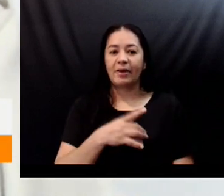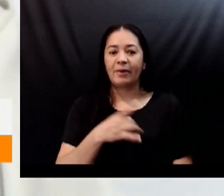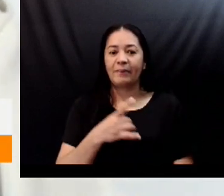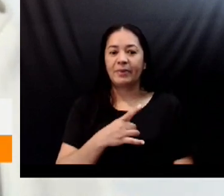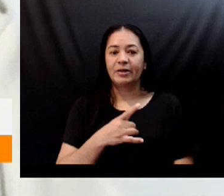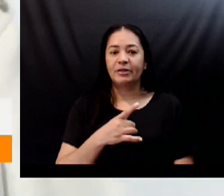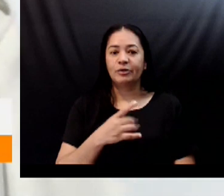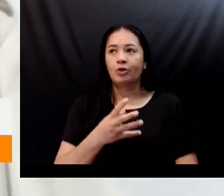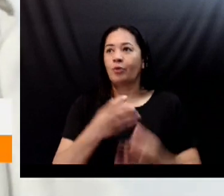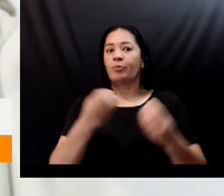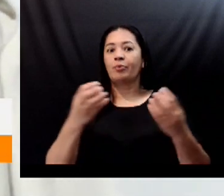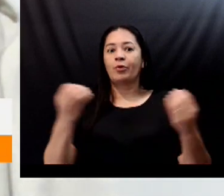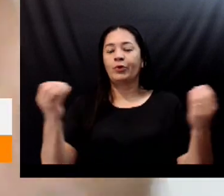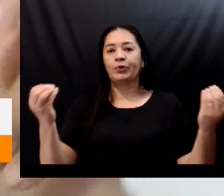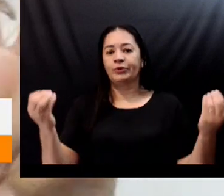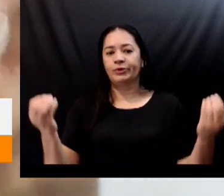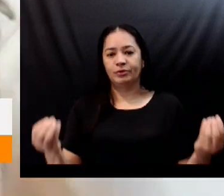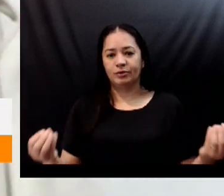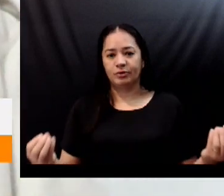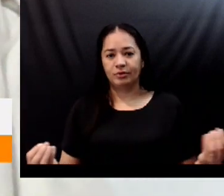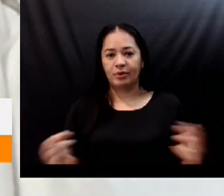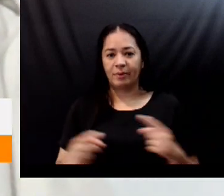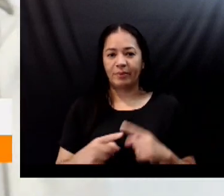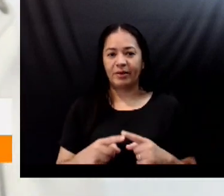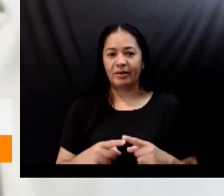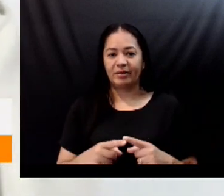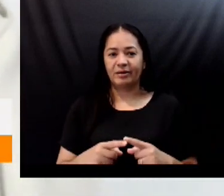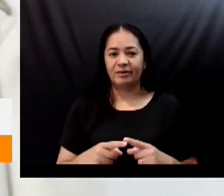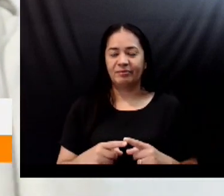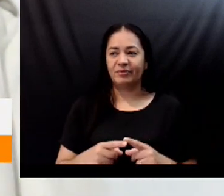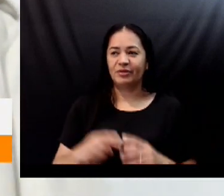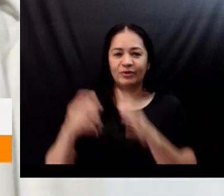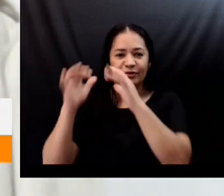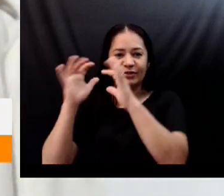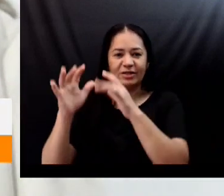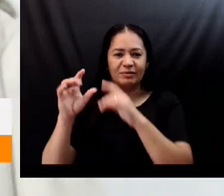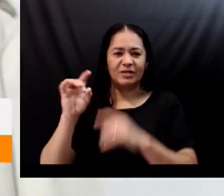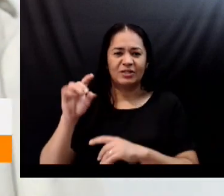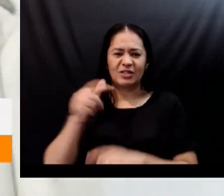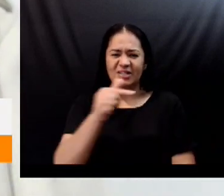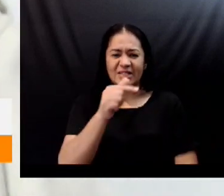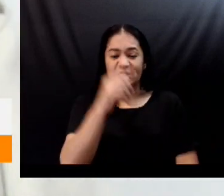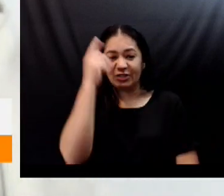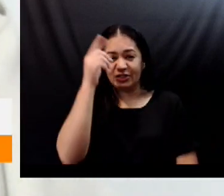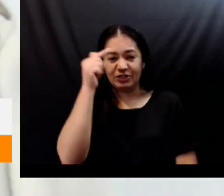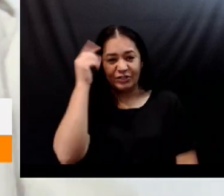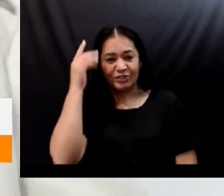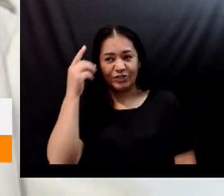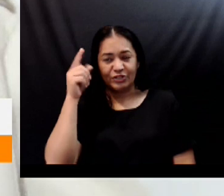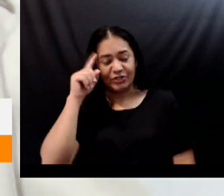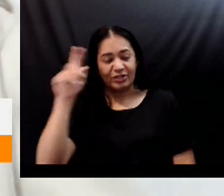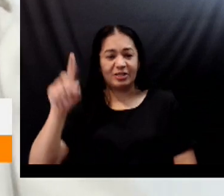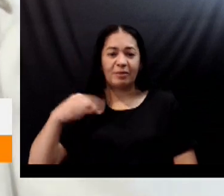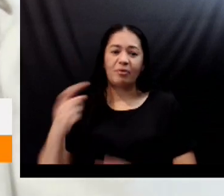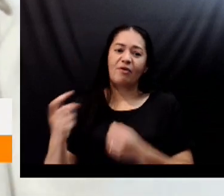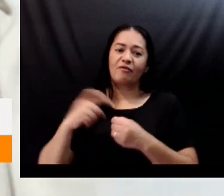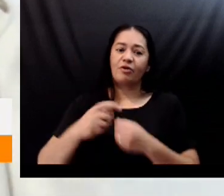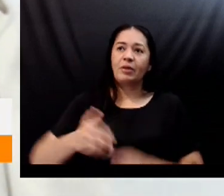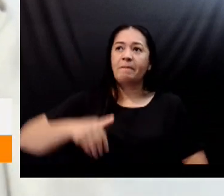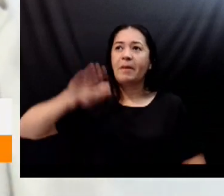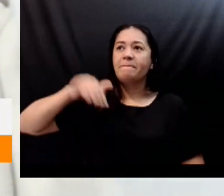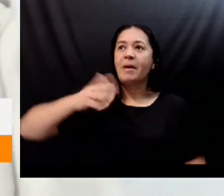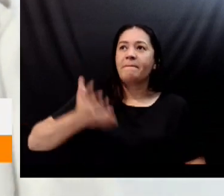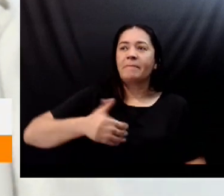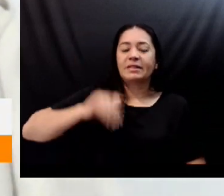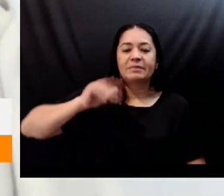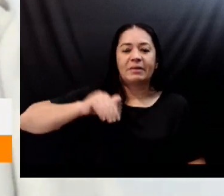não absorve por muito tempo. É no máximo aquele negócio de autoajuda 7 dias. Depois ele volta e volta mais compulsivo, querendo mais,